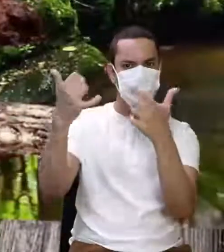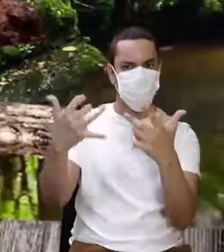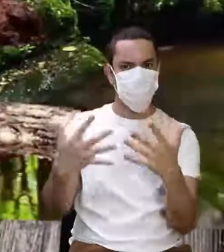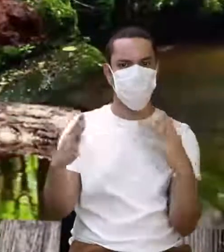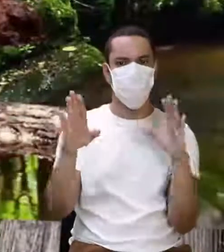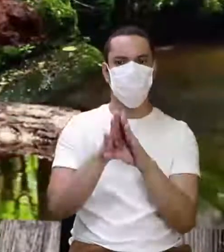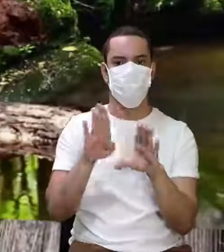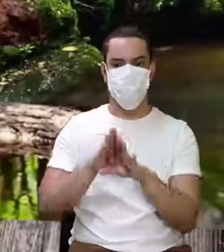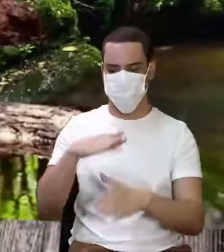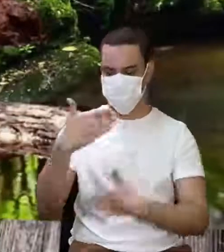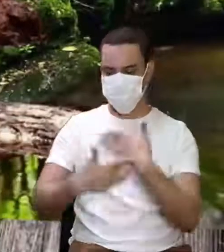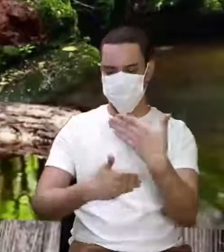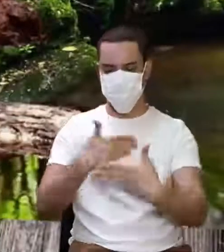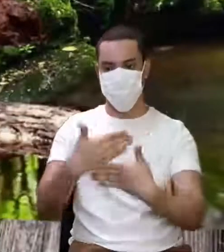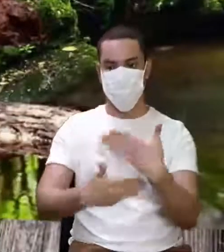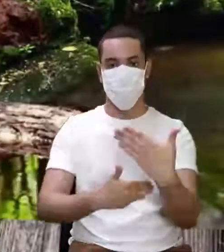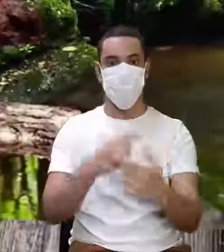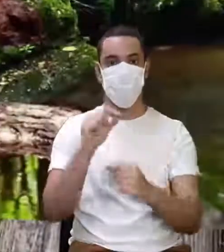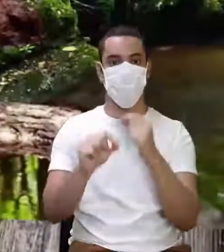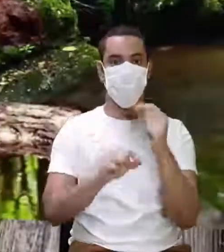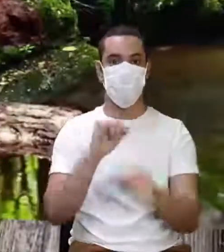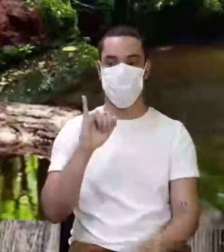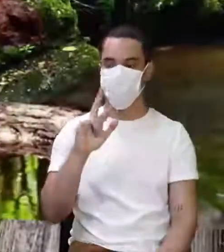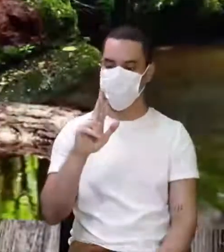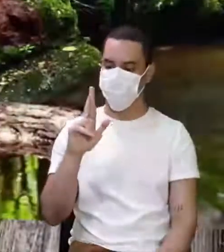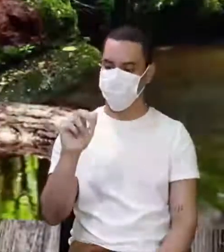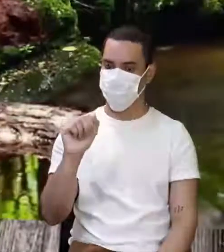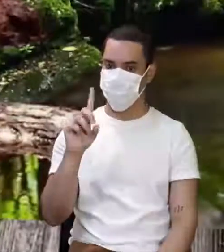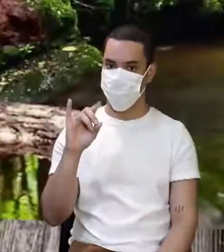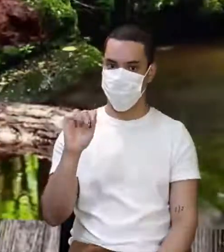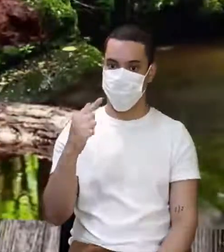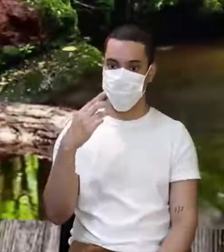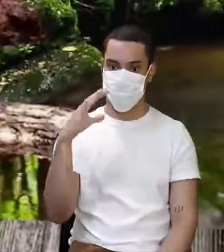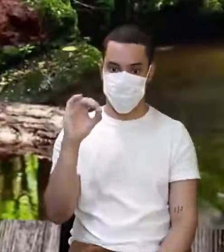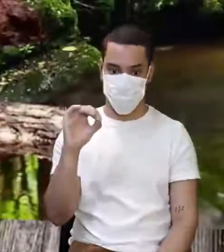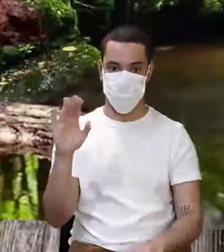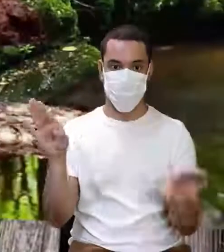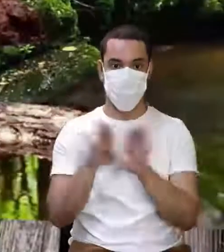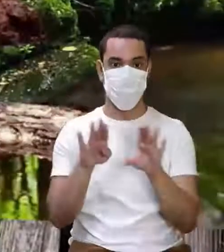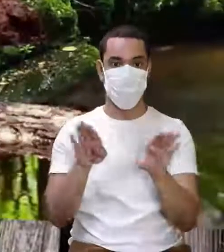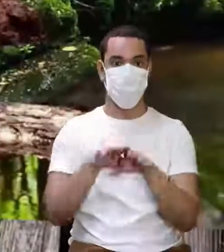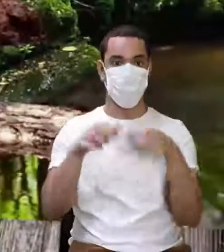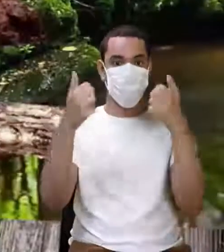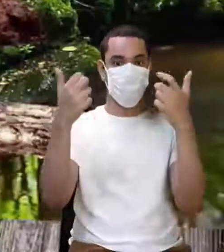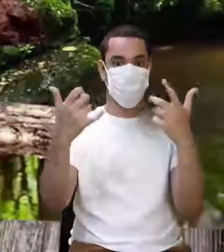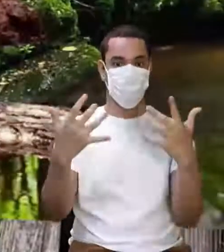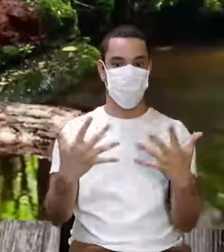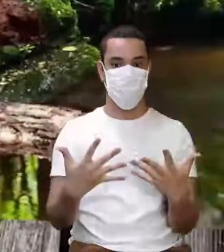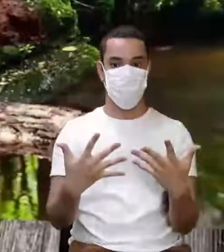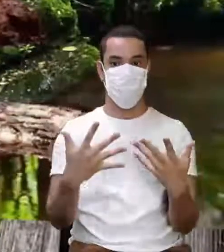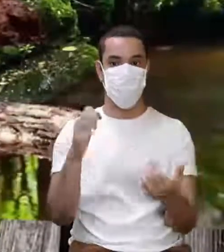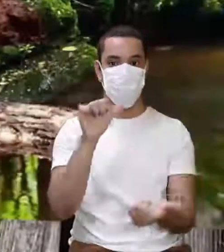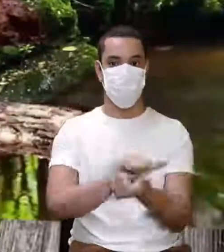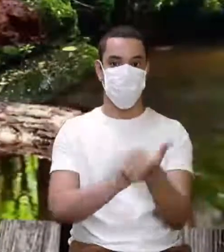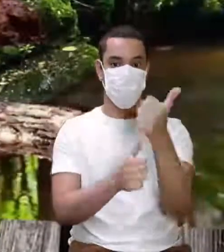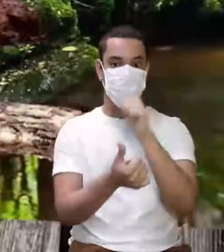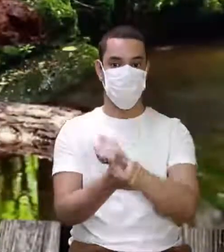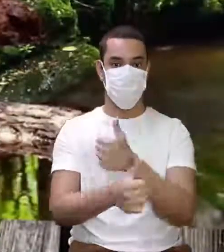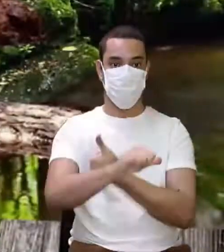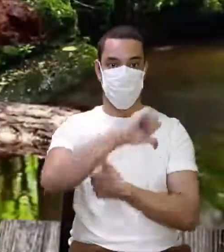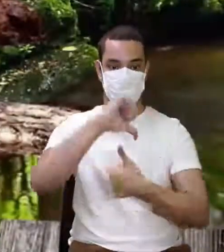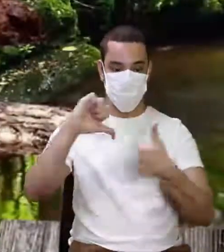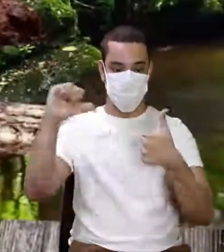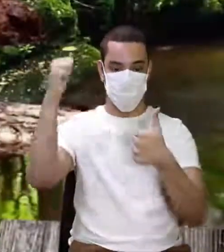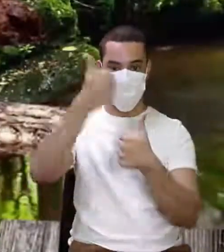Falamos de processos de irradiação, falamos de processos de convergência, onde